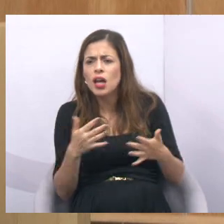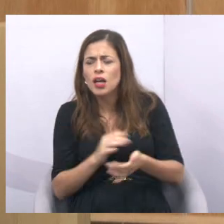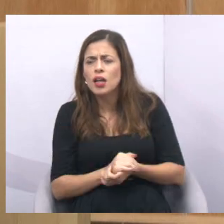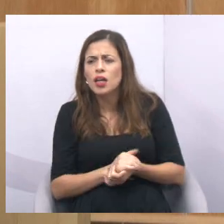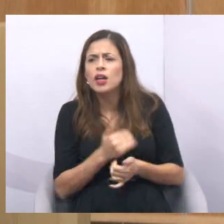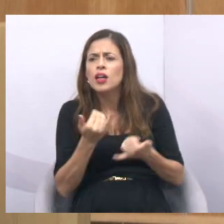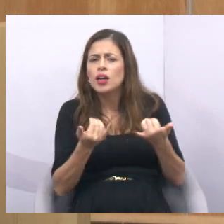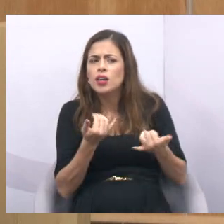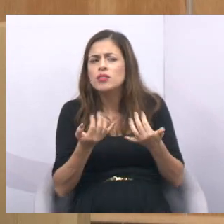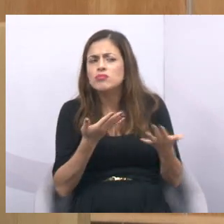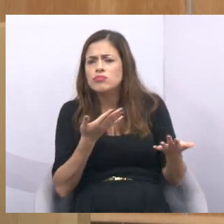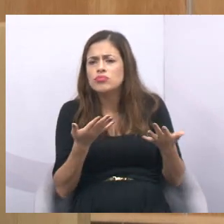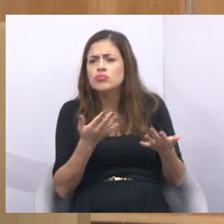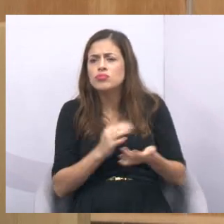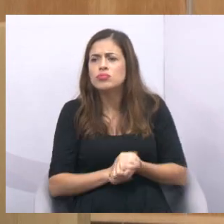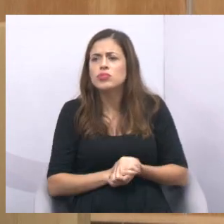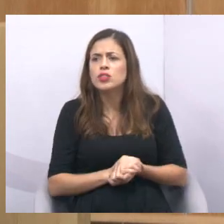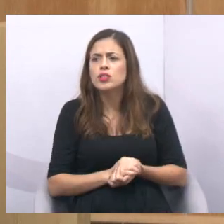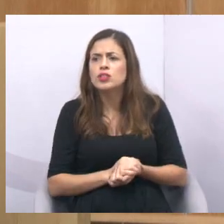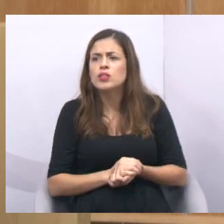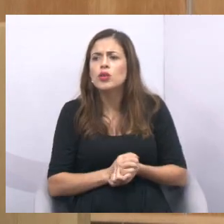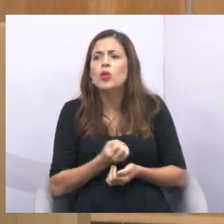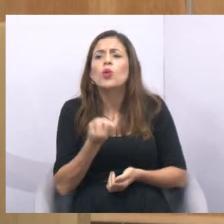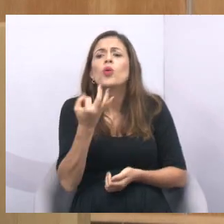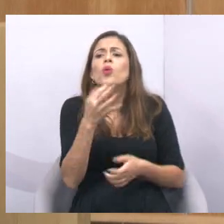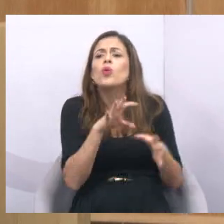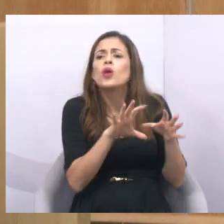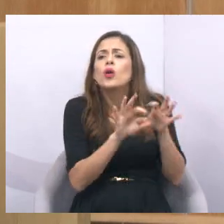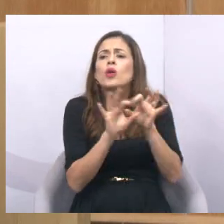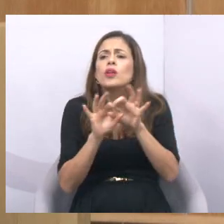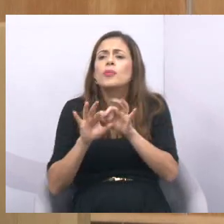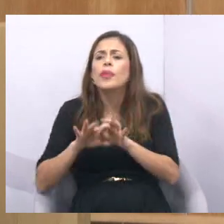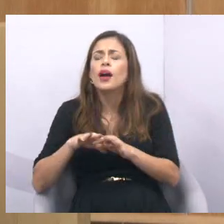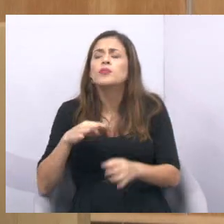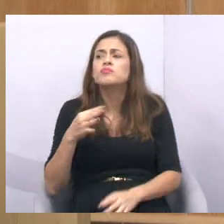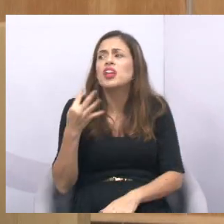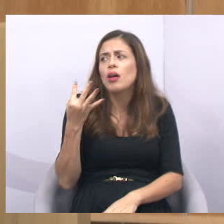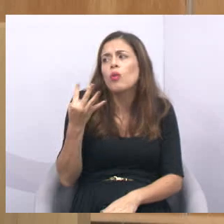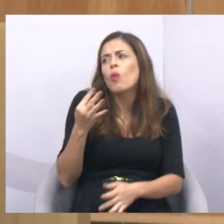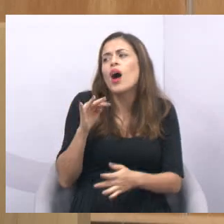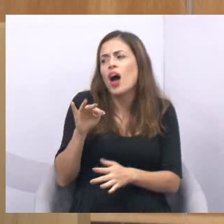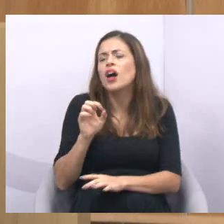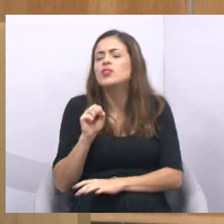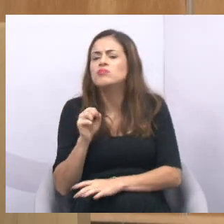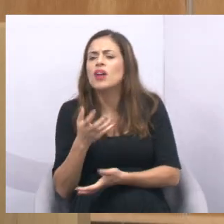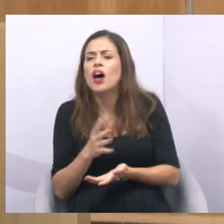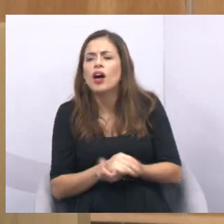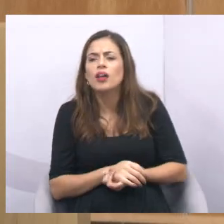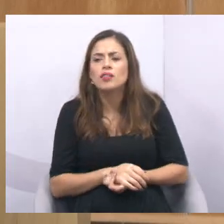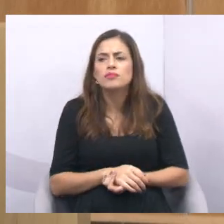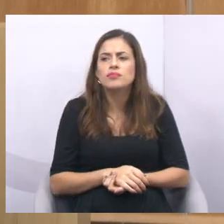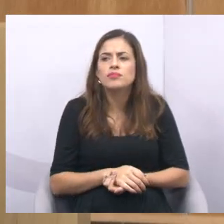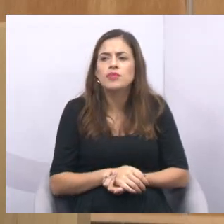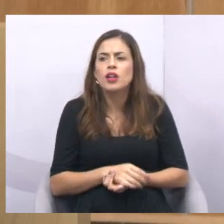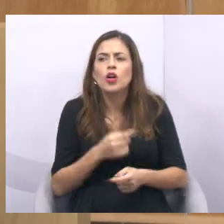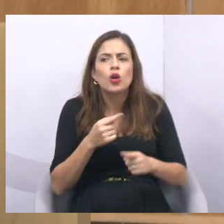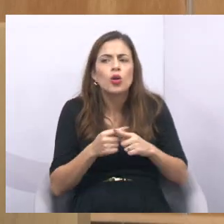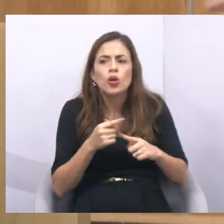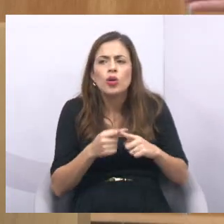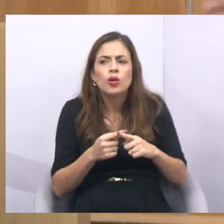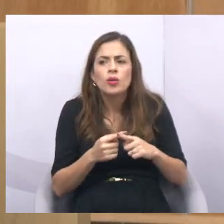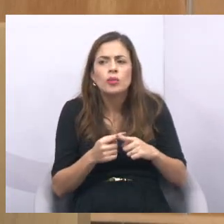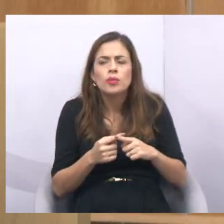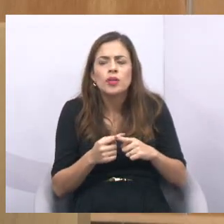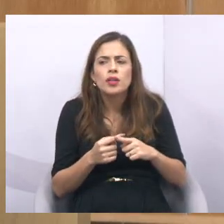Jogou, tal. Quantas Olimpíadas? 4, tá, beleza. Por que você não foi que